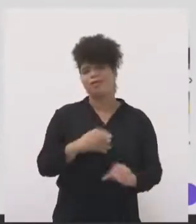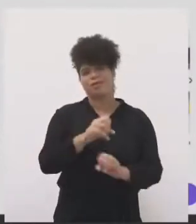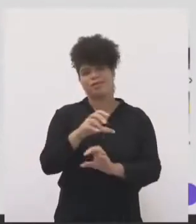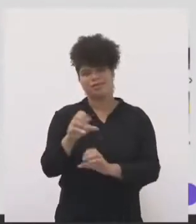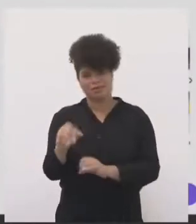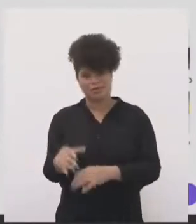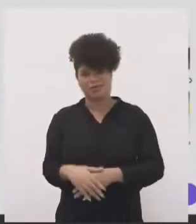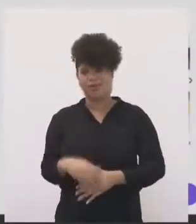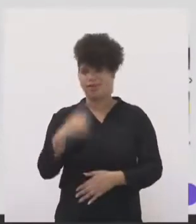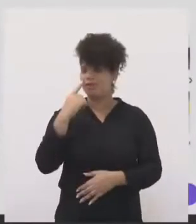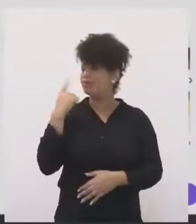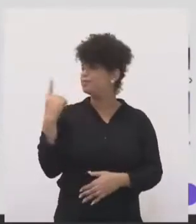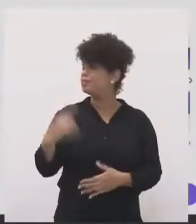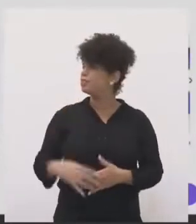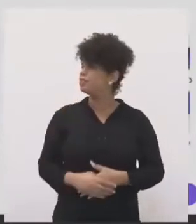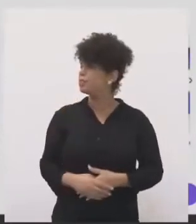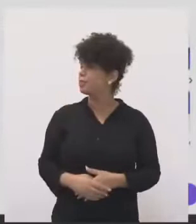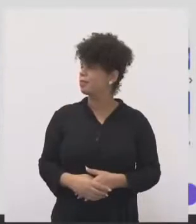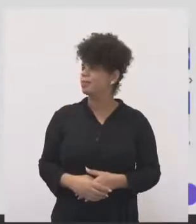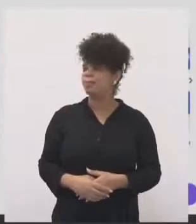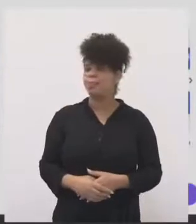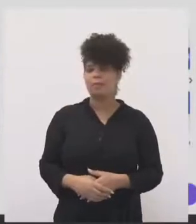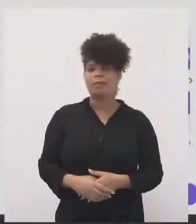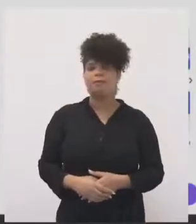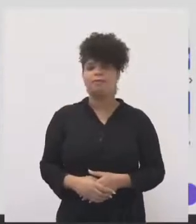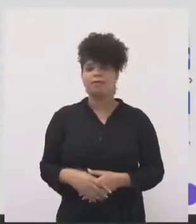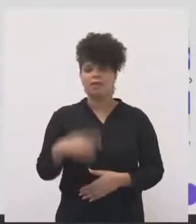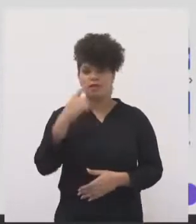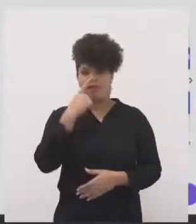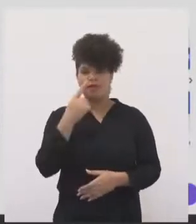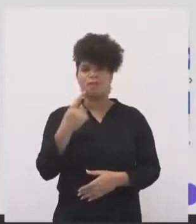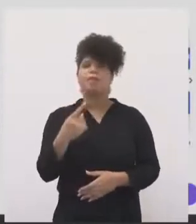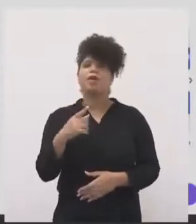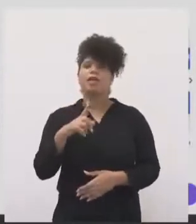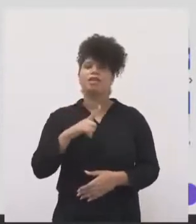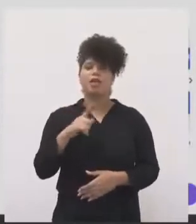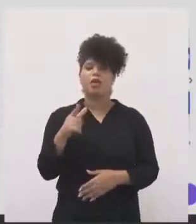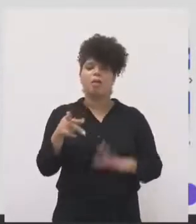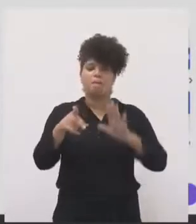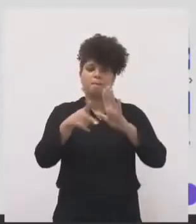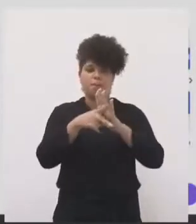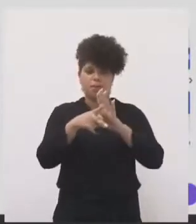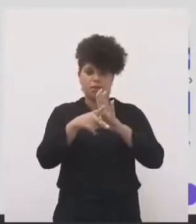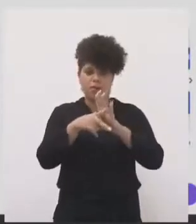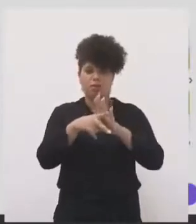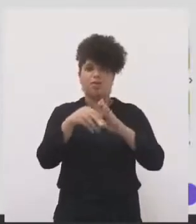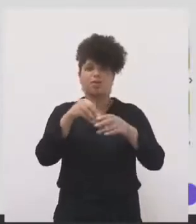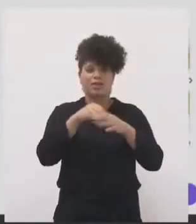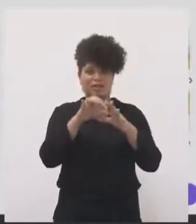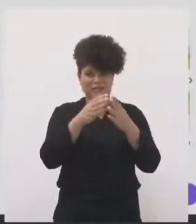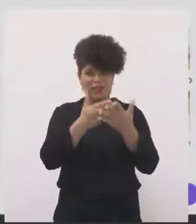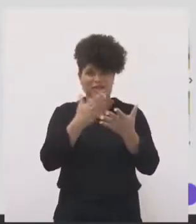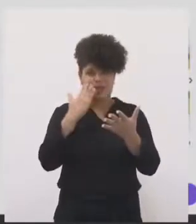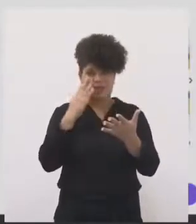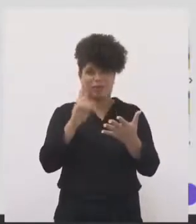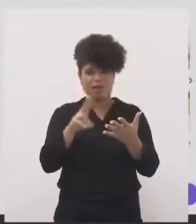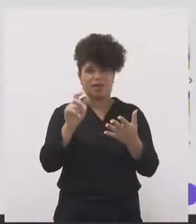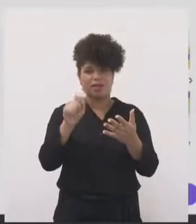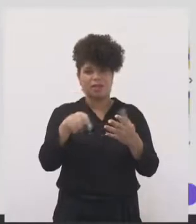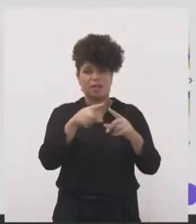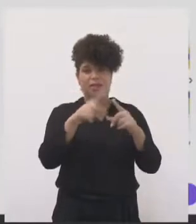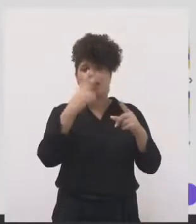sinal também de que a sua conta ela foi feito o upgrade, você tem uma conta educacional. O ícone do capelo, os